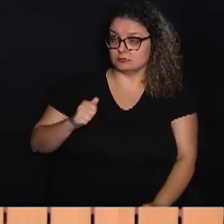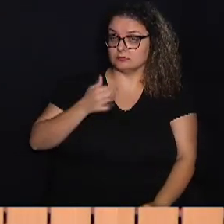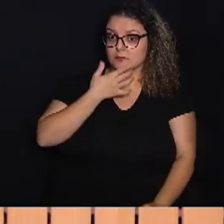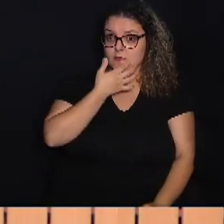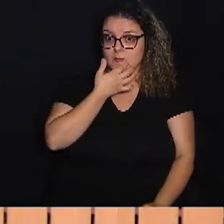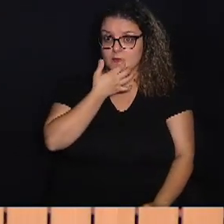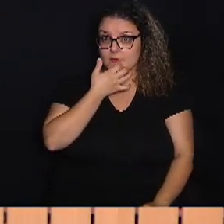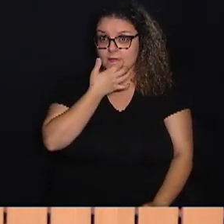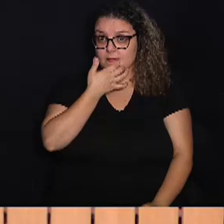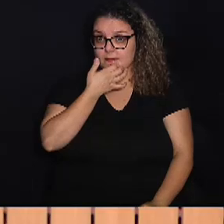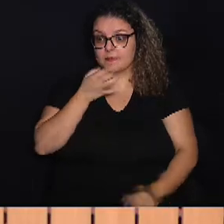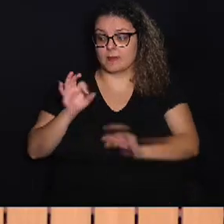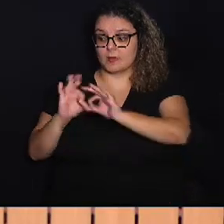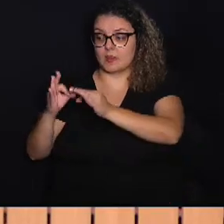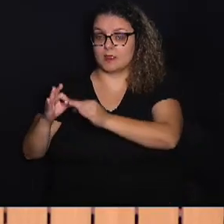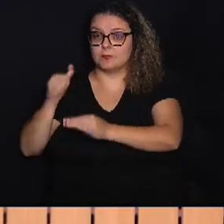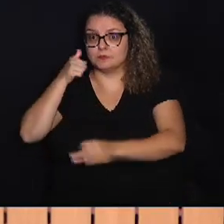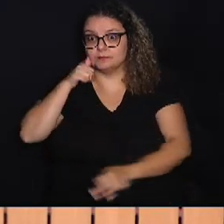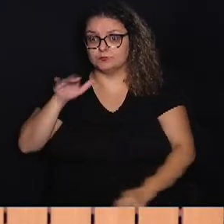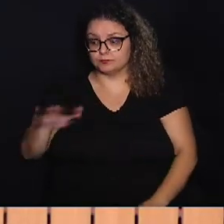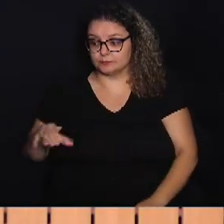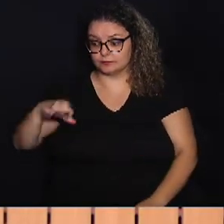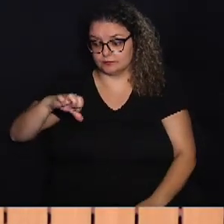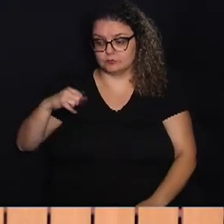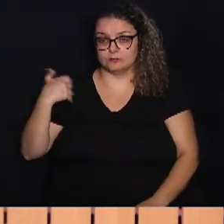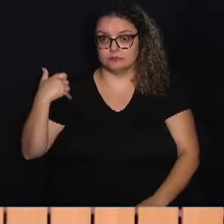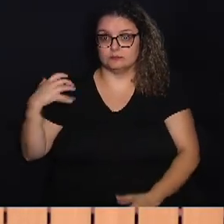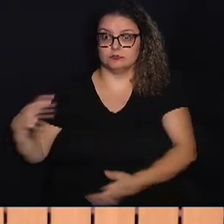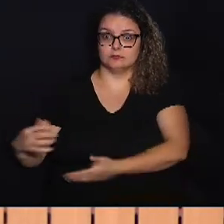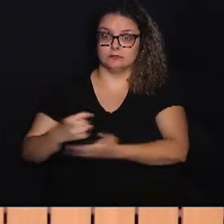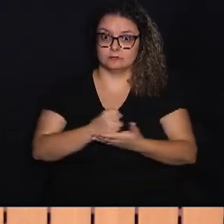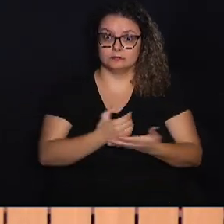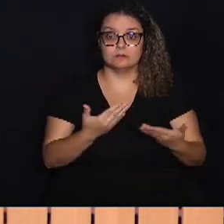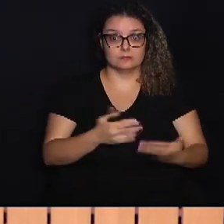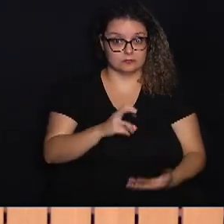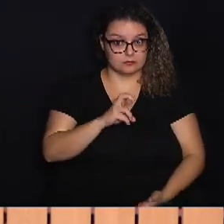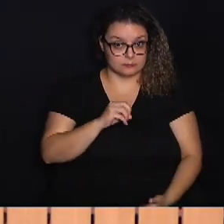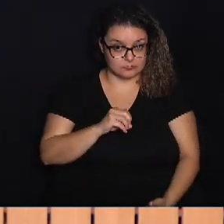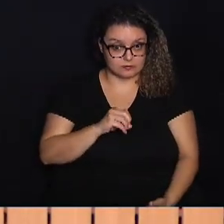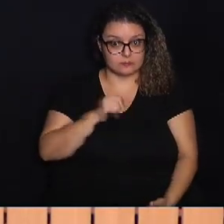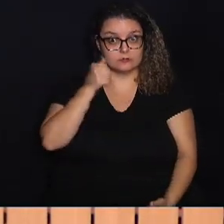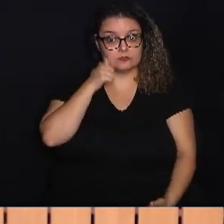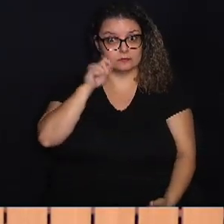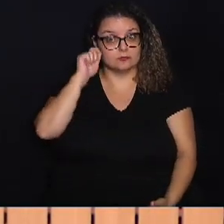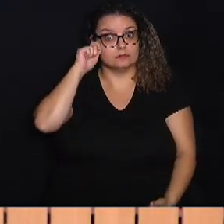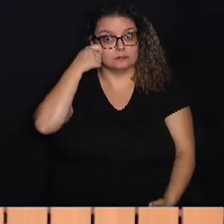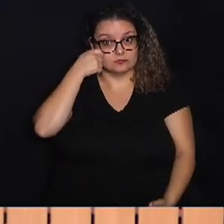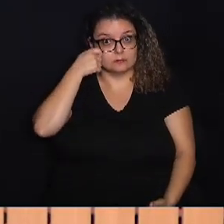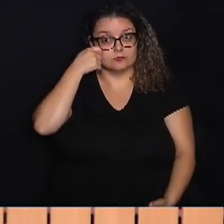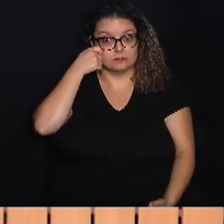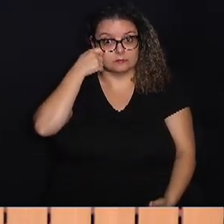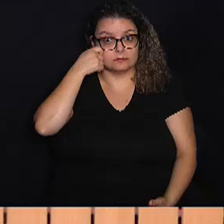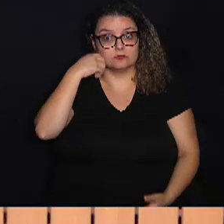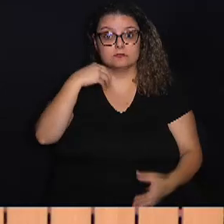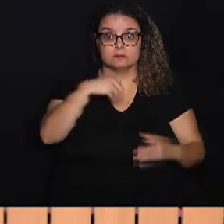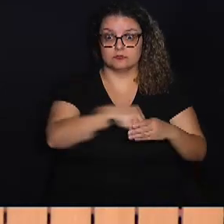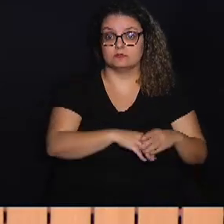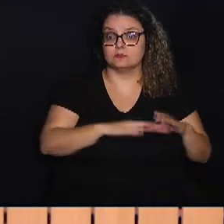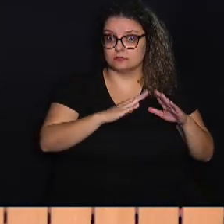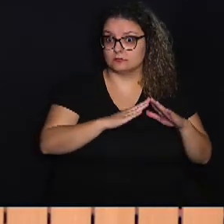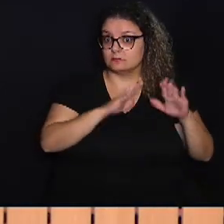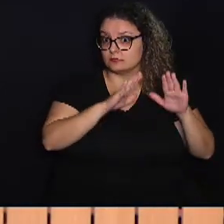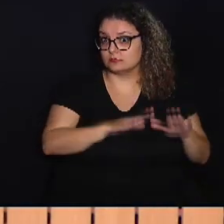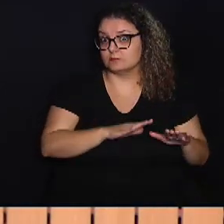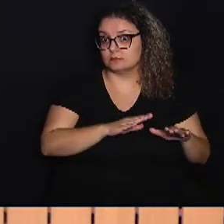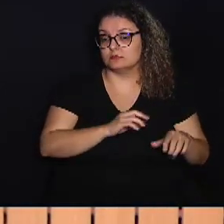retirada da sua família com 9 anos e agora tem 50 anos uma mulher negra mantida em situa situação